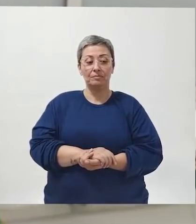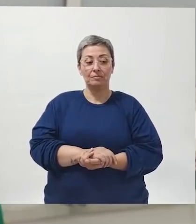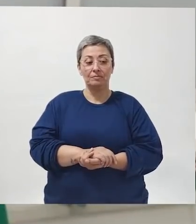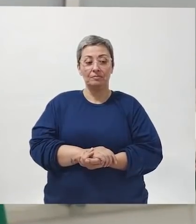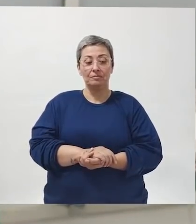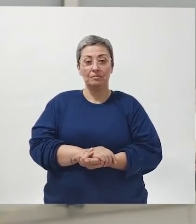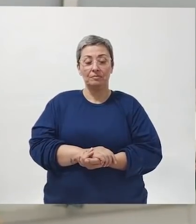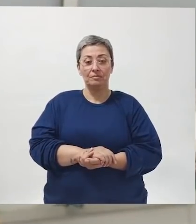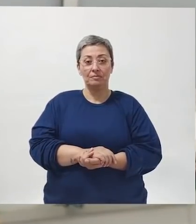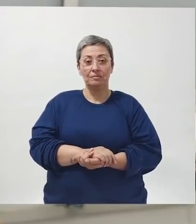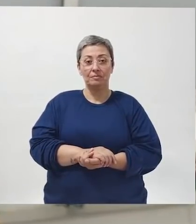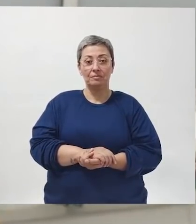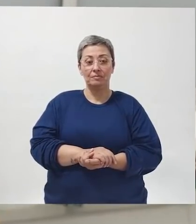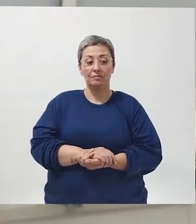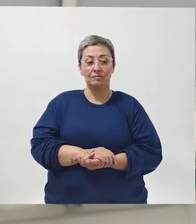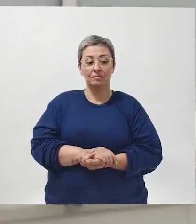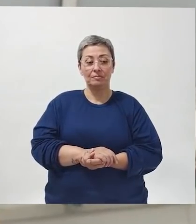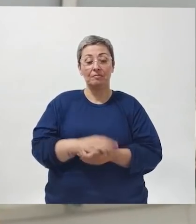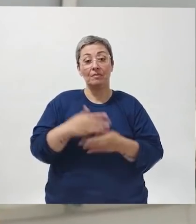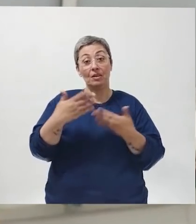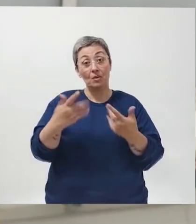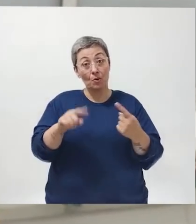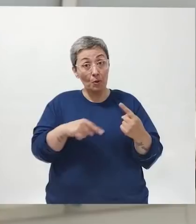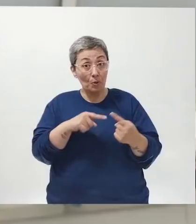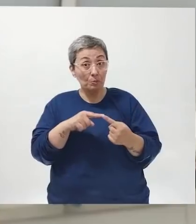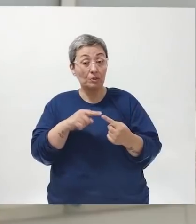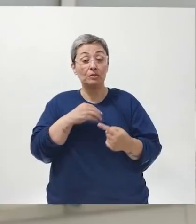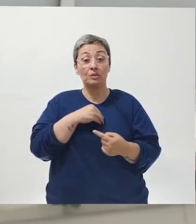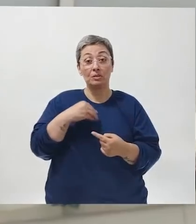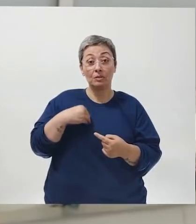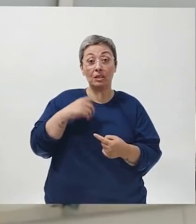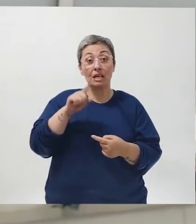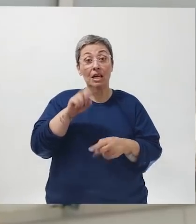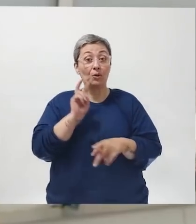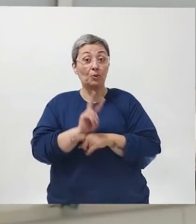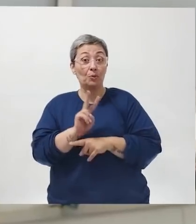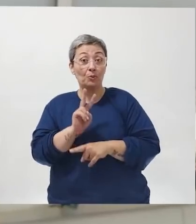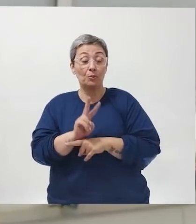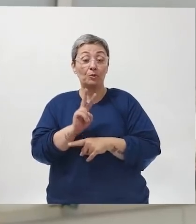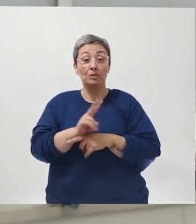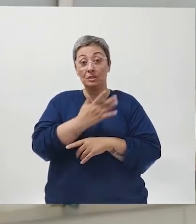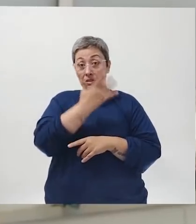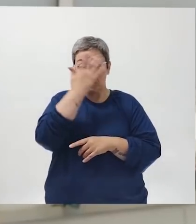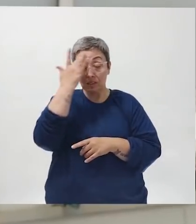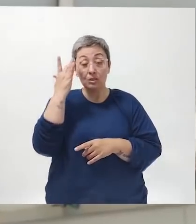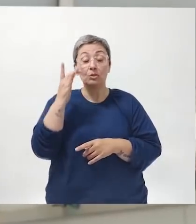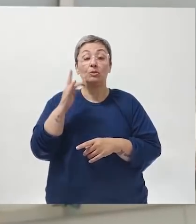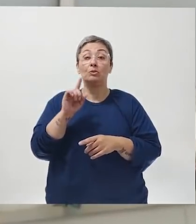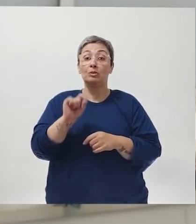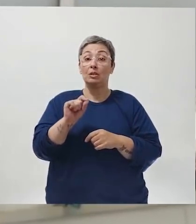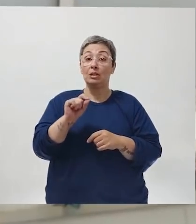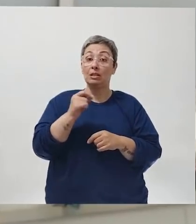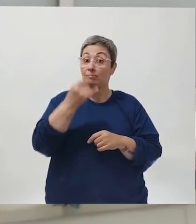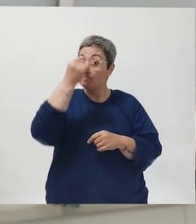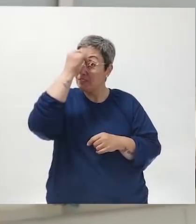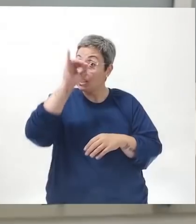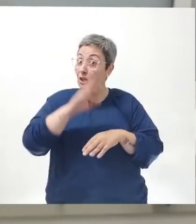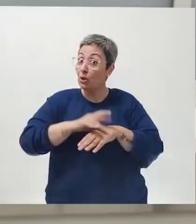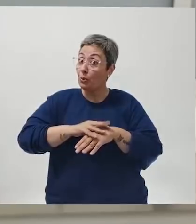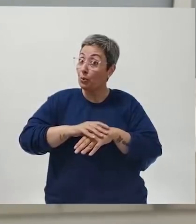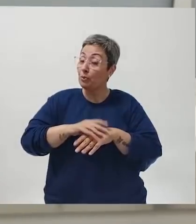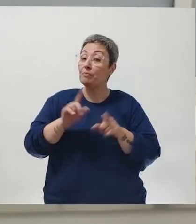O objetivo do médico é cuidar das pessoas, prevenir doenças e tratar as